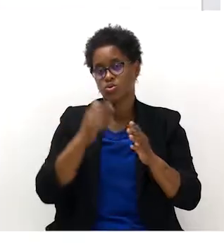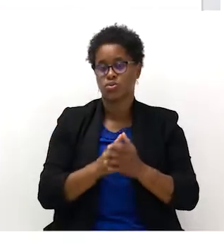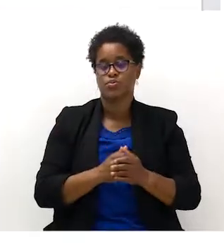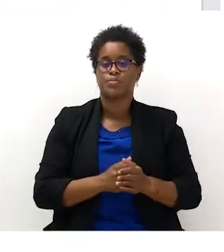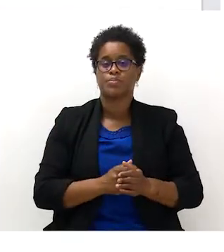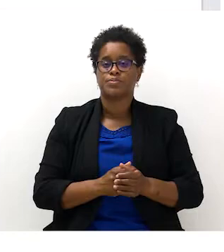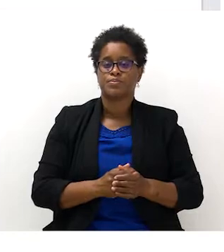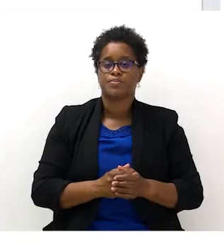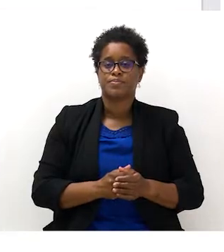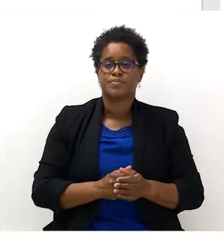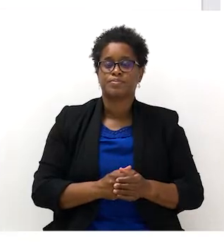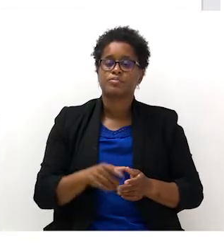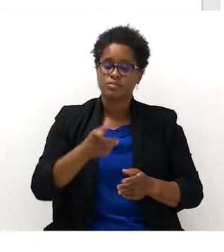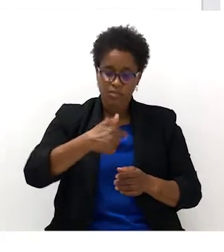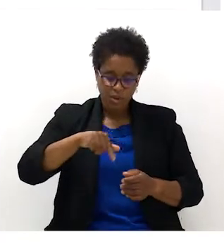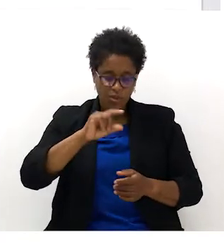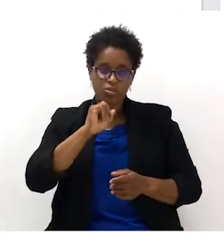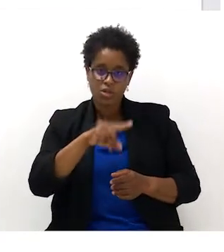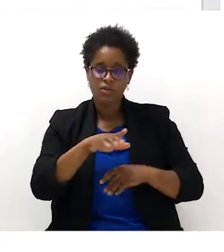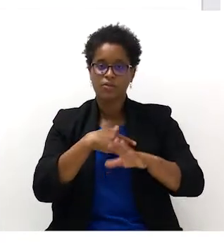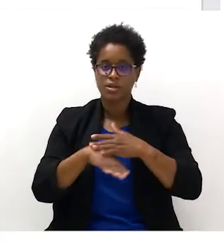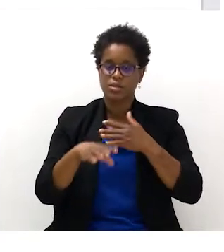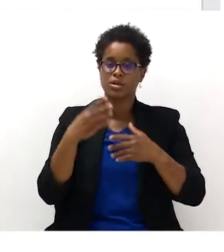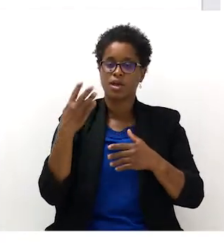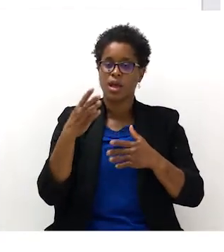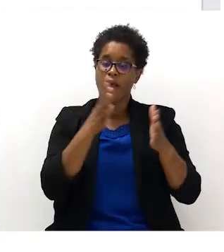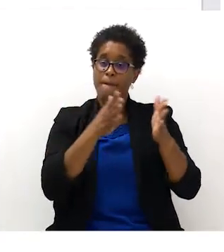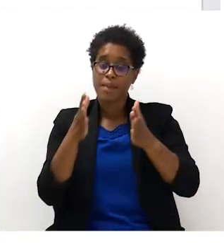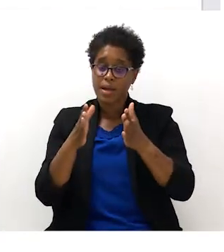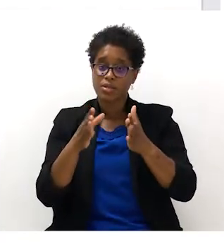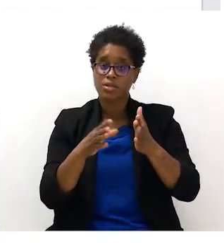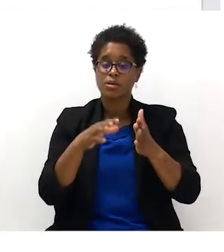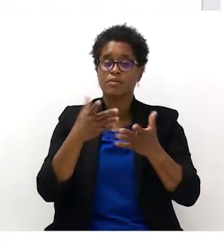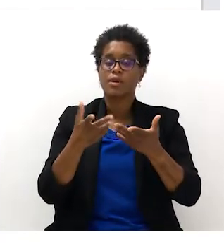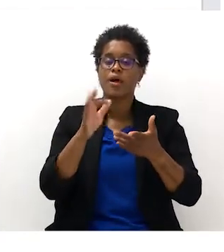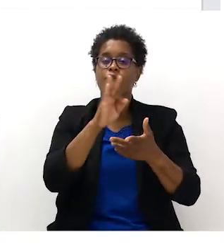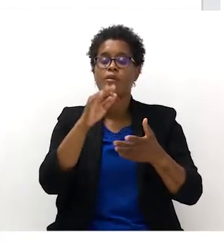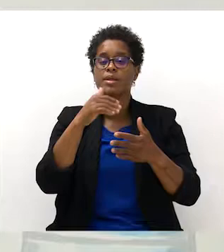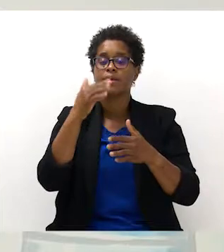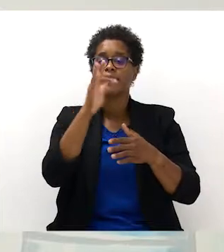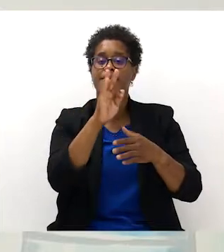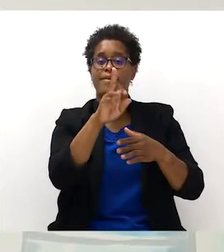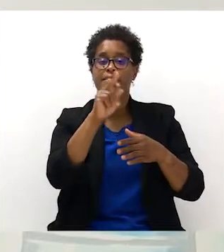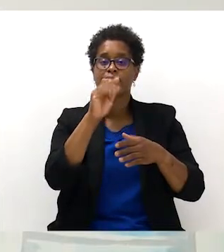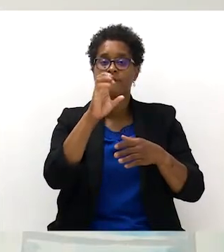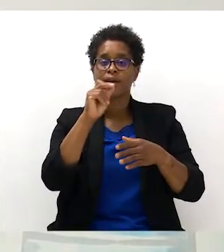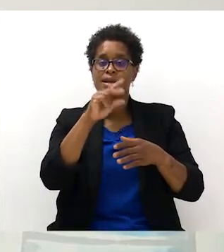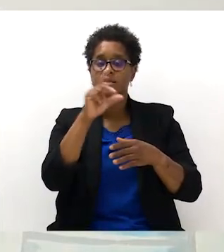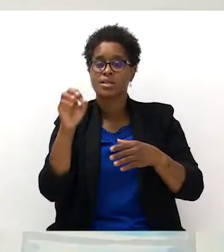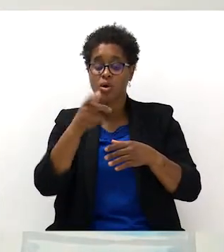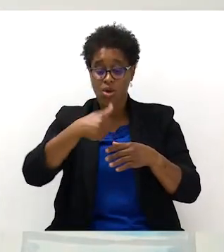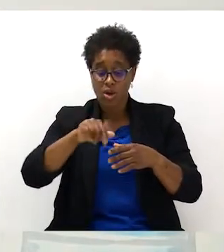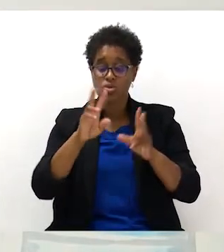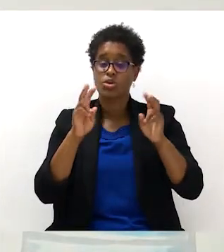números. Podemos representar as partes sob a forma de fração, que é nosso assunto de aula